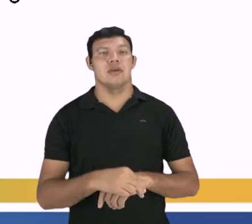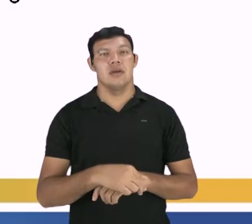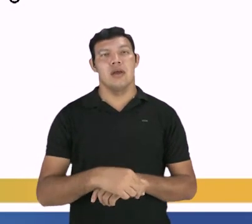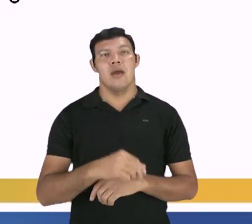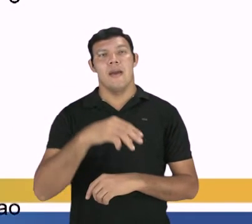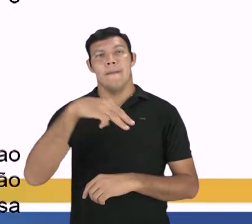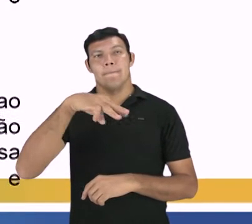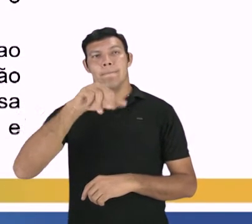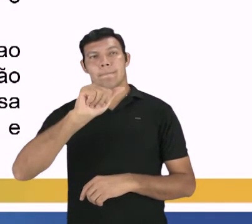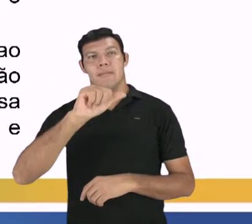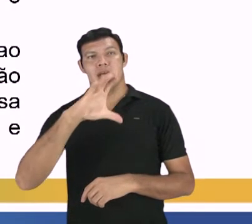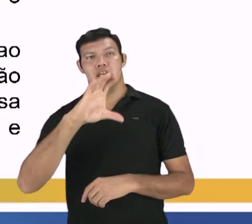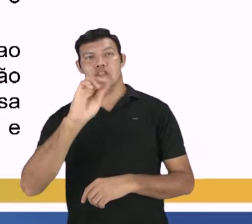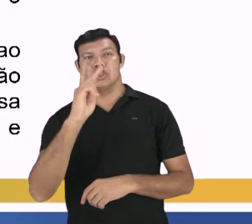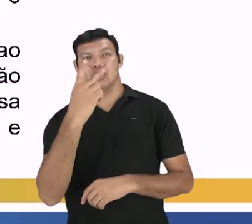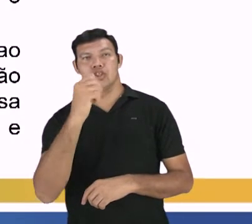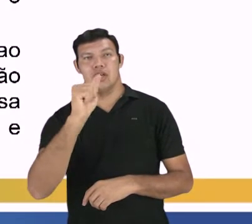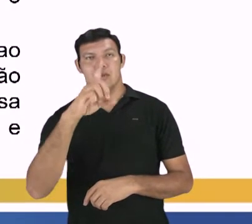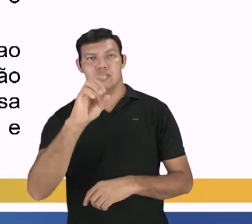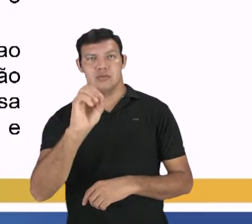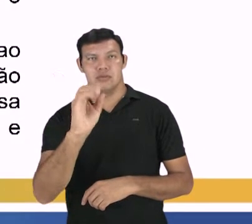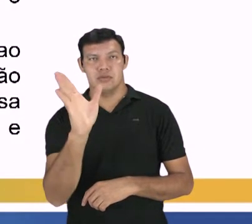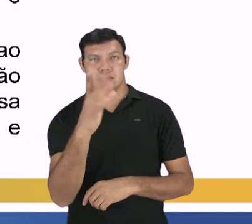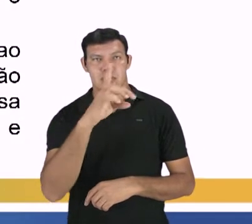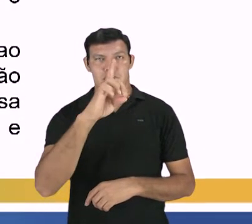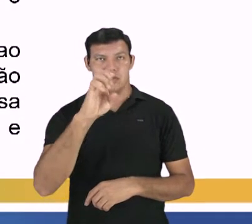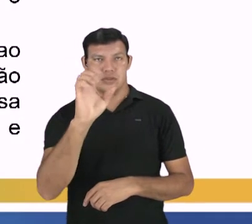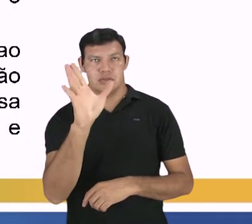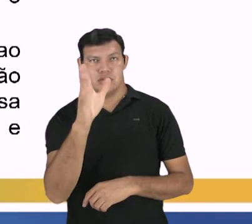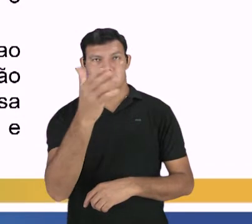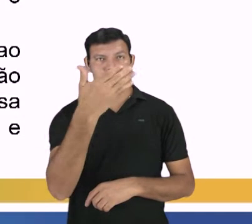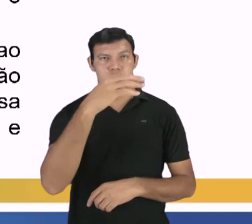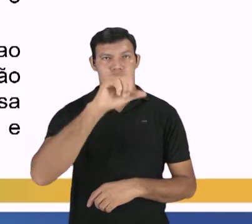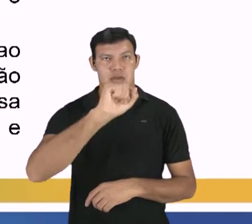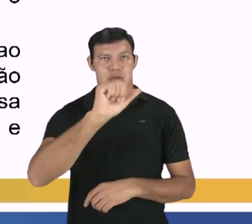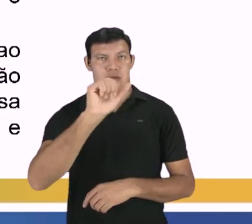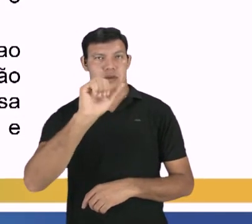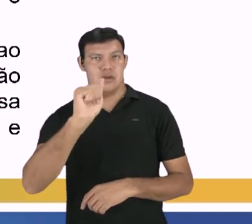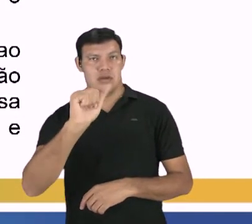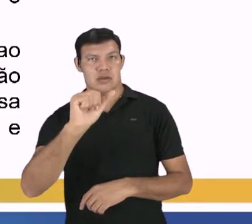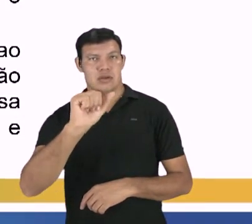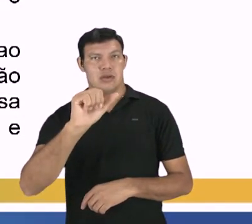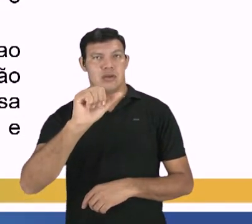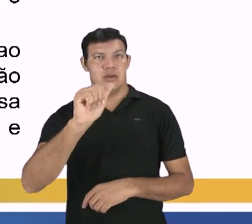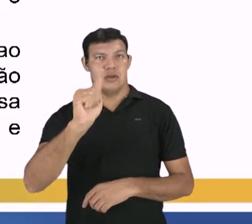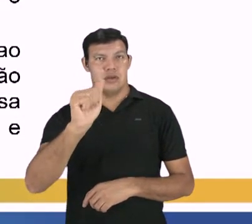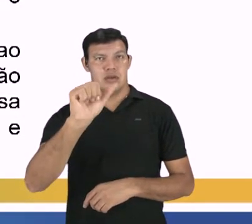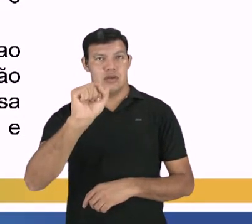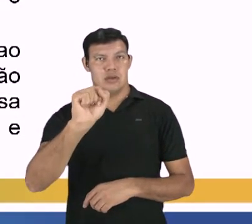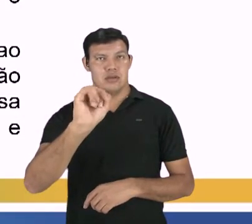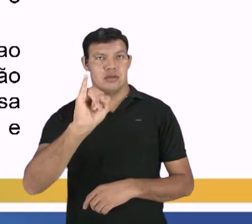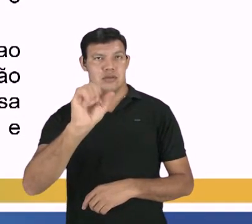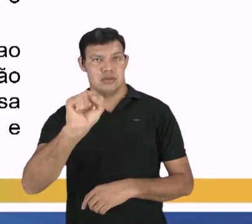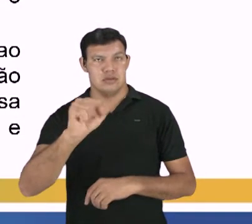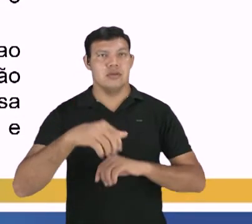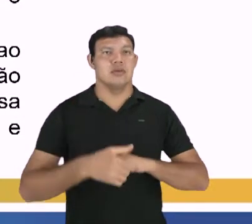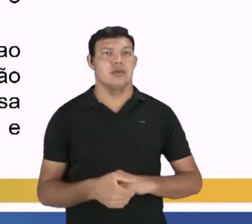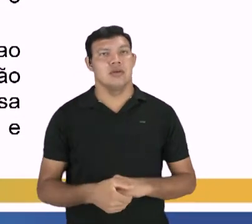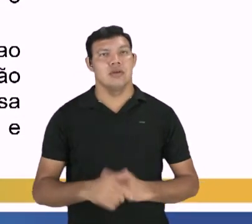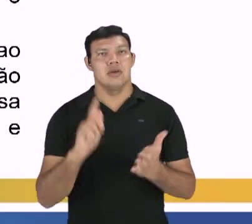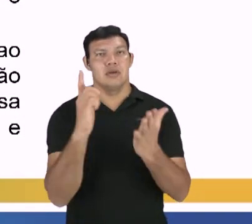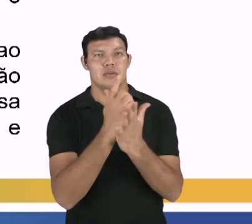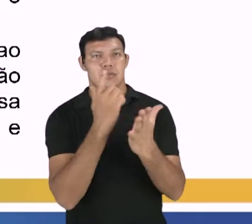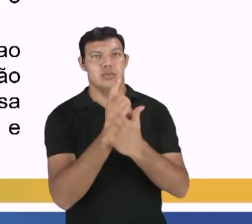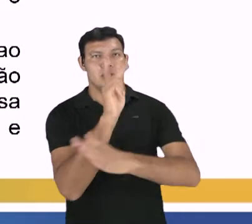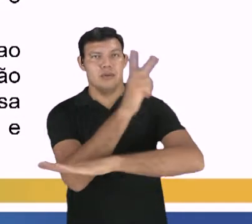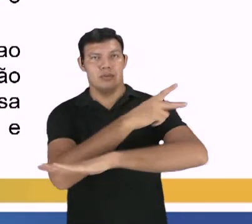essa estética perfeita dentro das suas obras. As obras do parnasianismo, aqui no Brasil, né, possuíam tendências ao